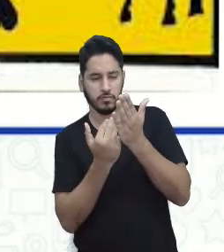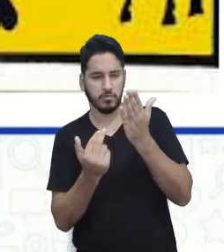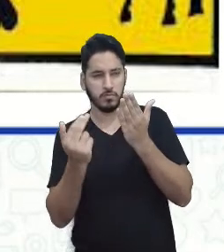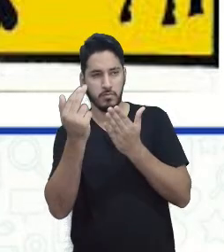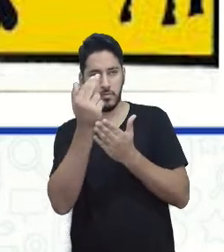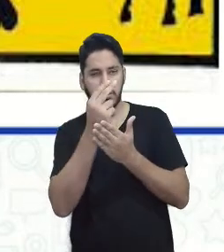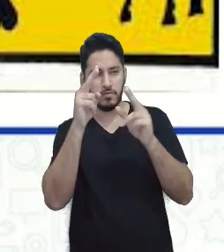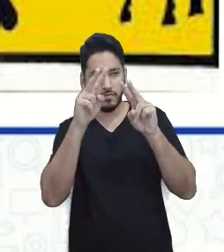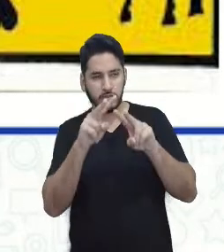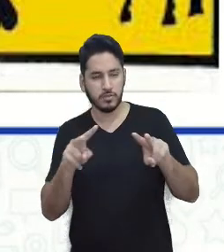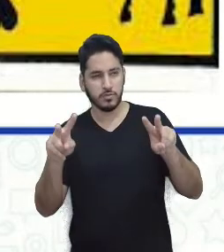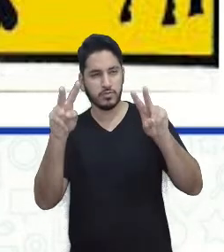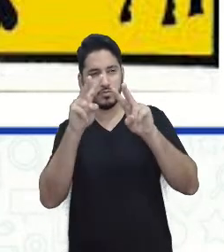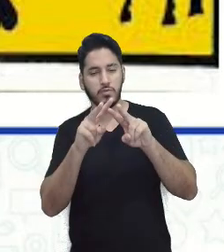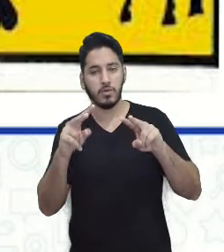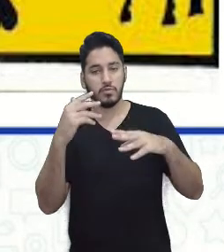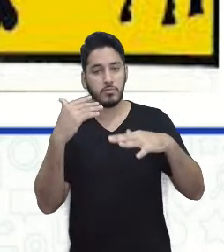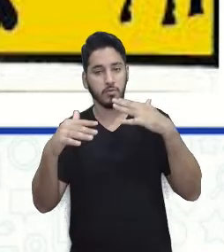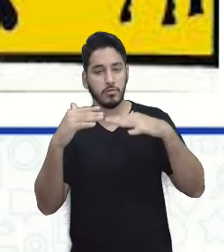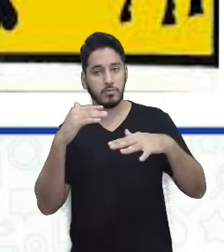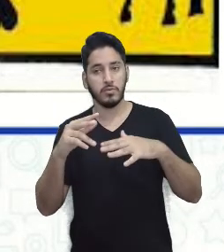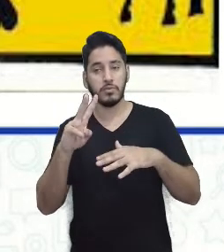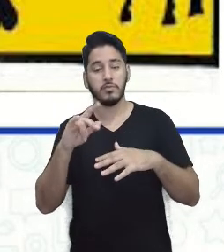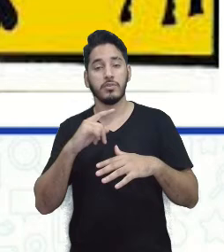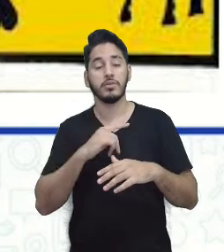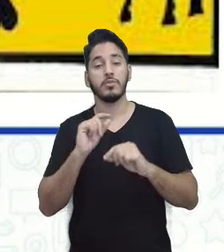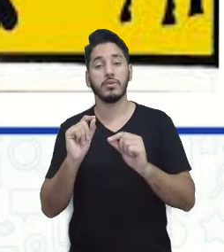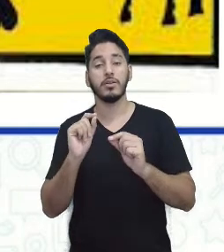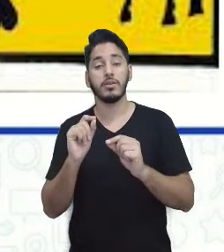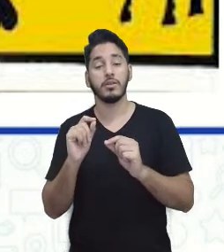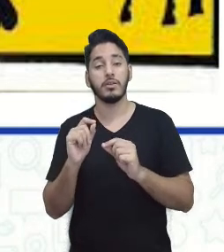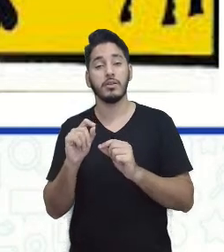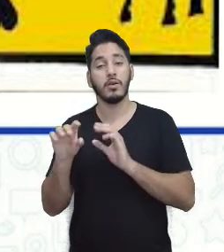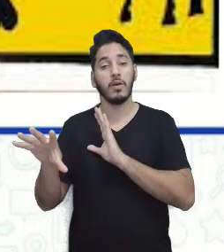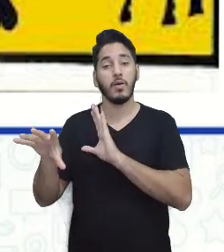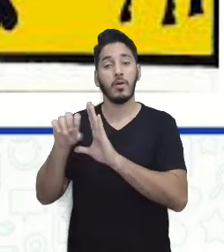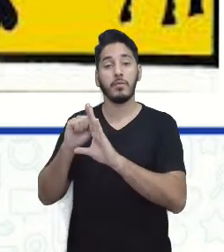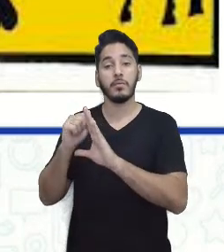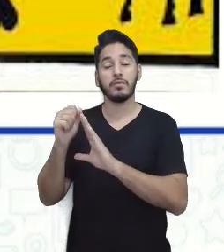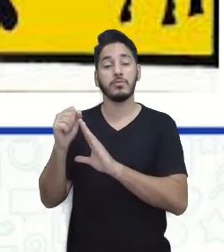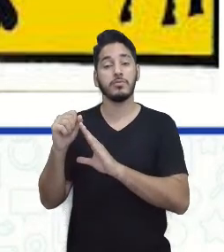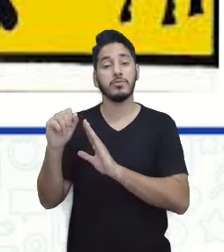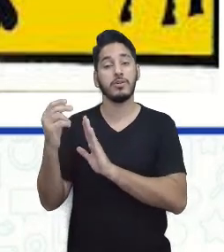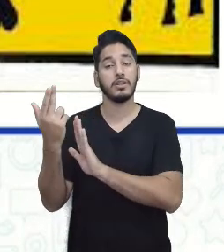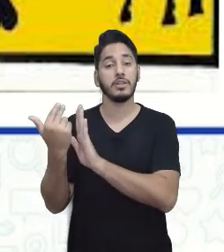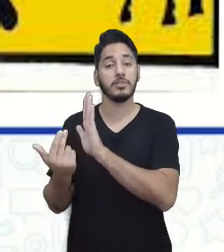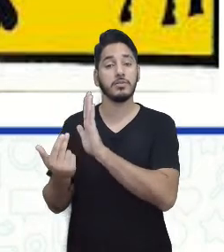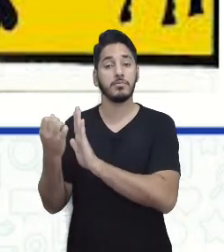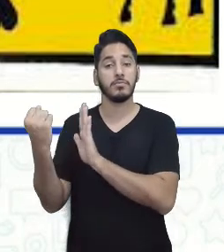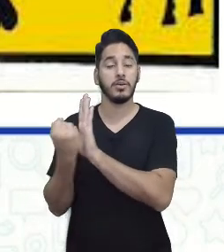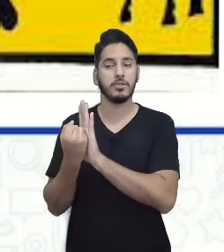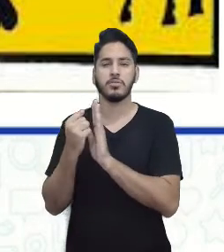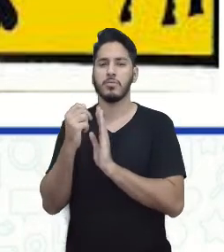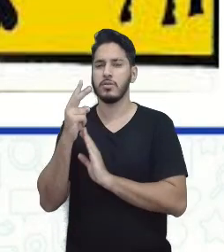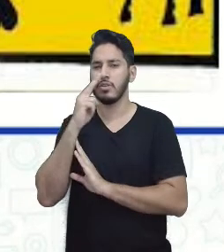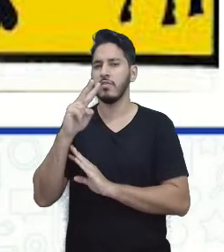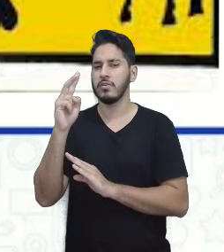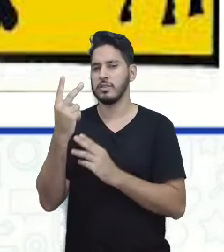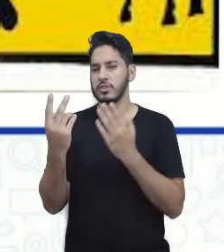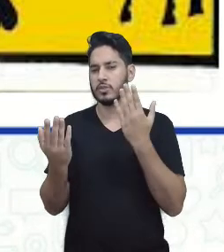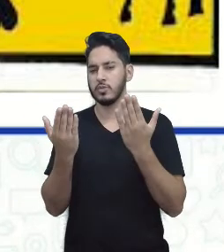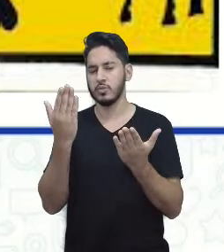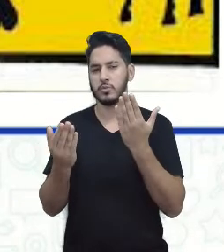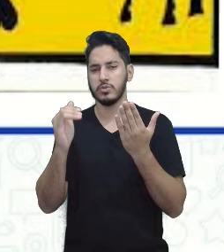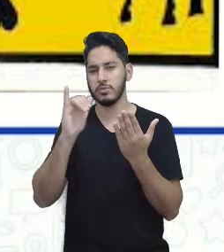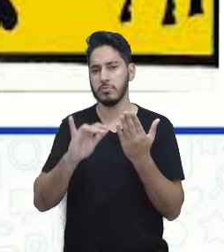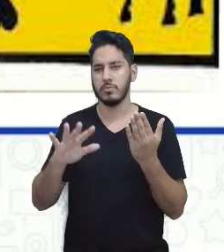estética visual, ela vai se inspirar nos brasões, né? Então, vocês podem comparar aí essas duas imagens. Vocês